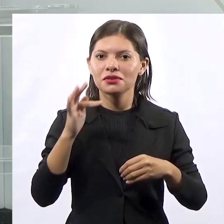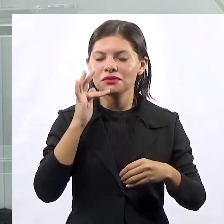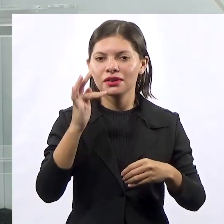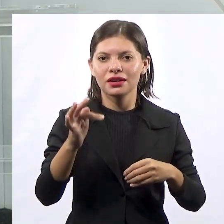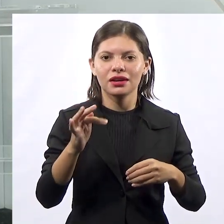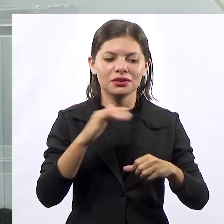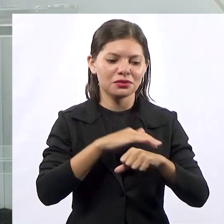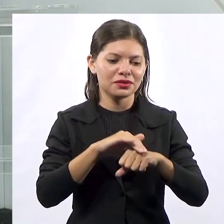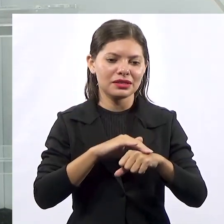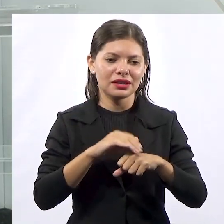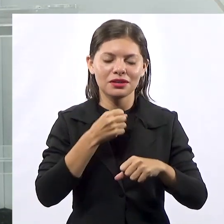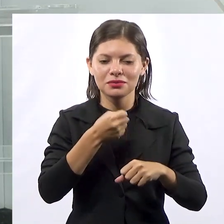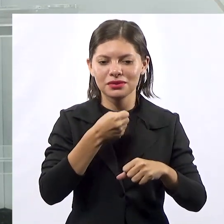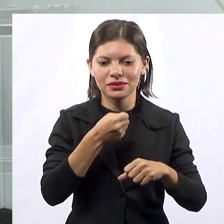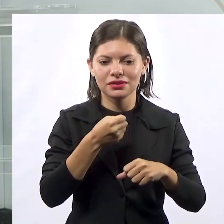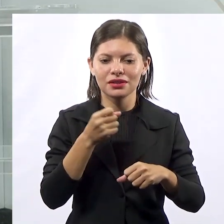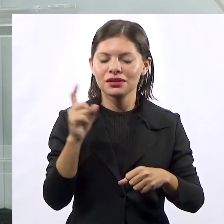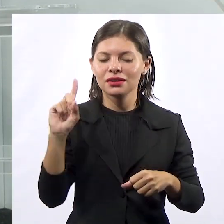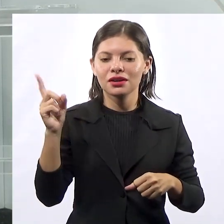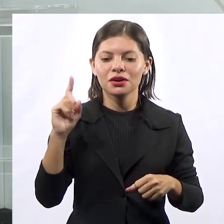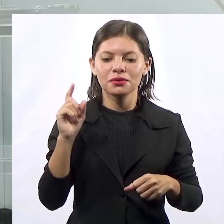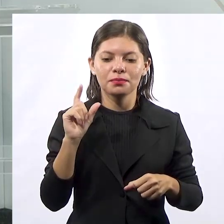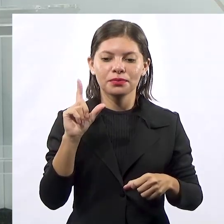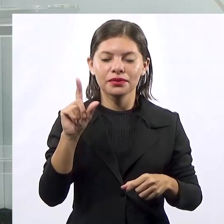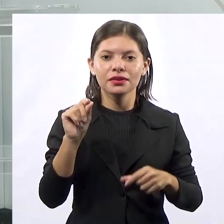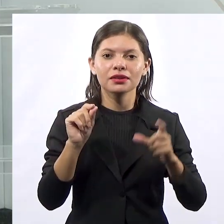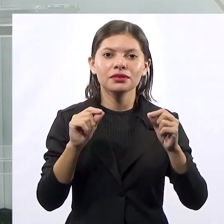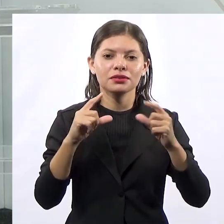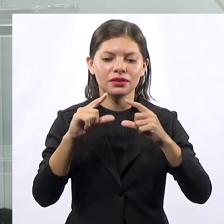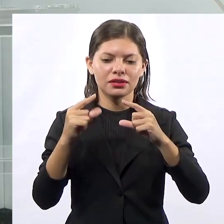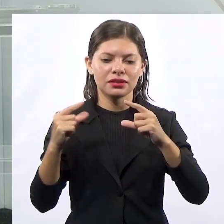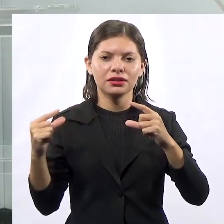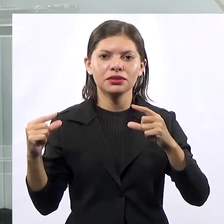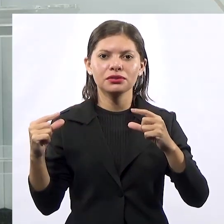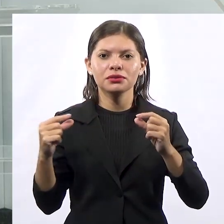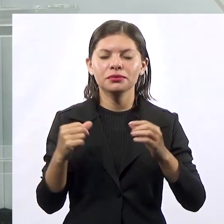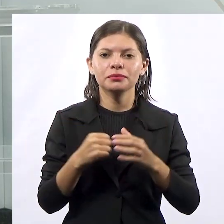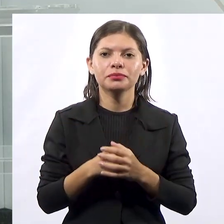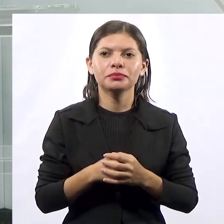pelos entrevistados. Isso é impossível. Então vocês vão selecionar trechos,